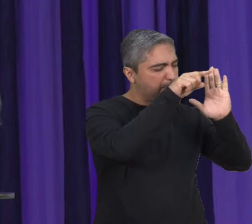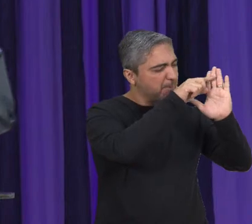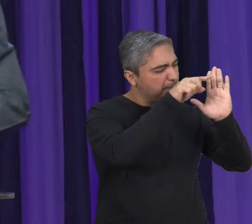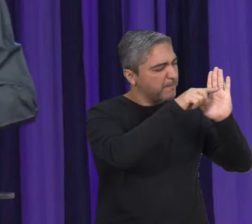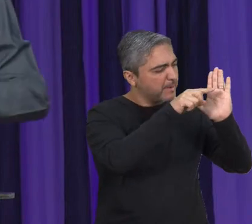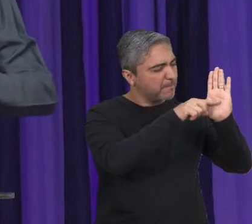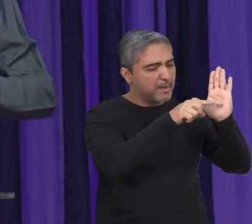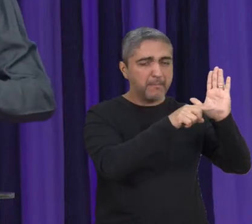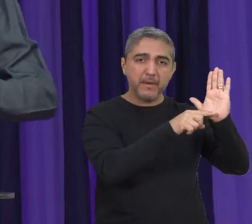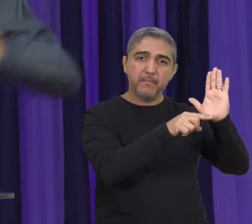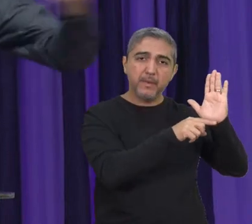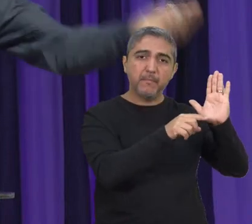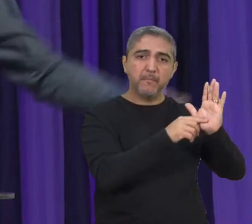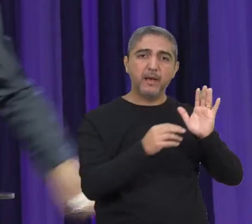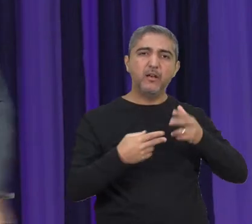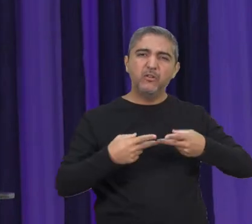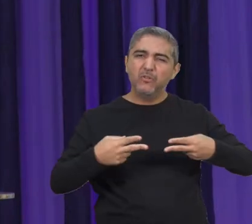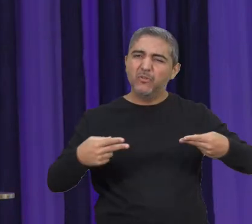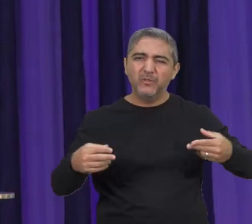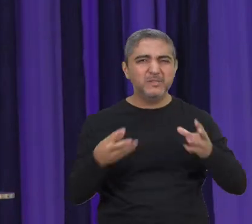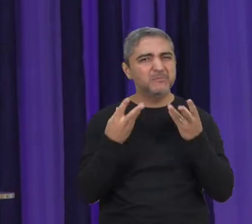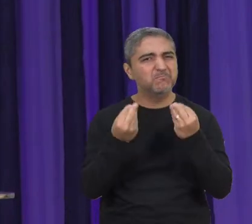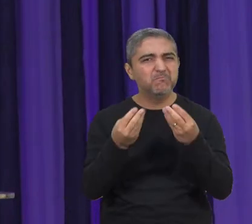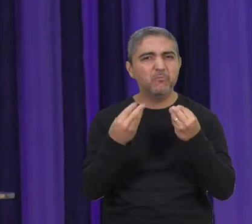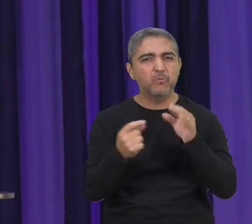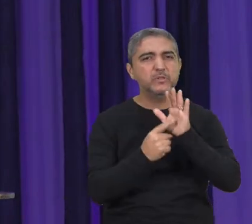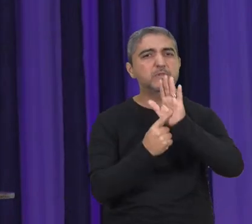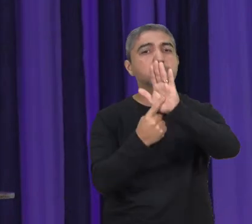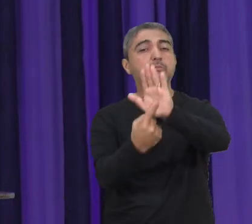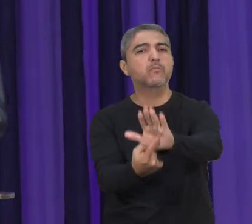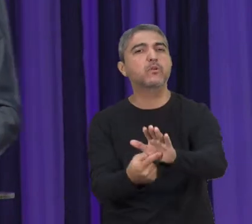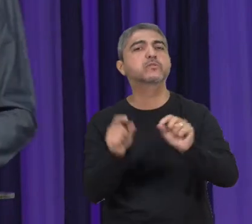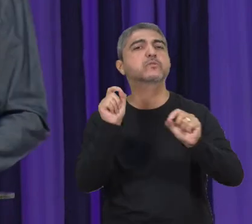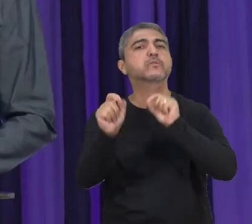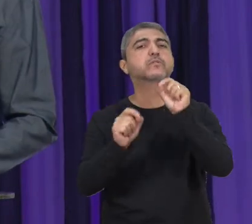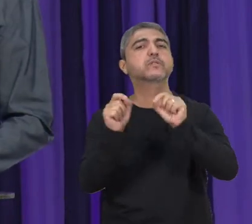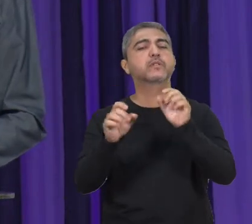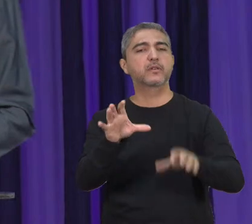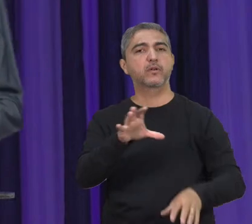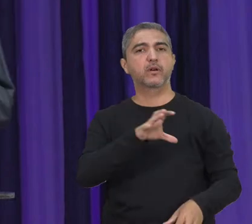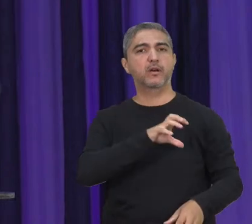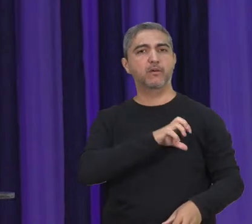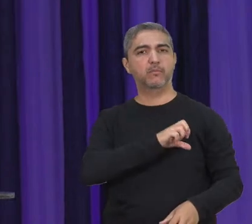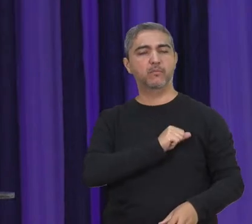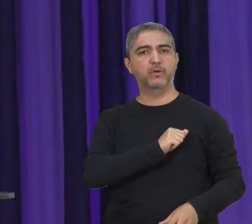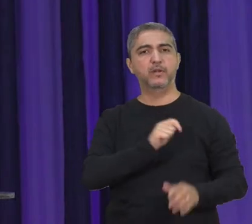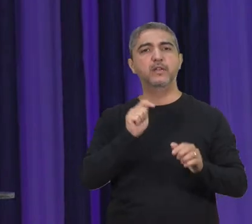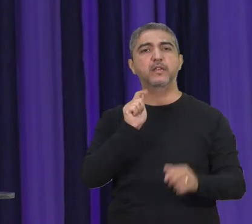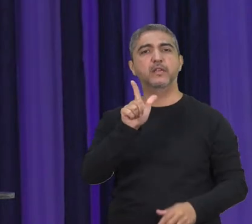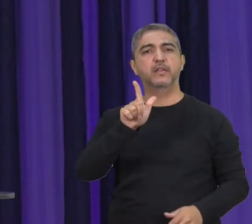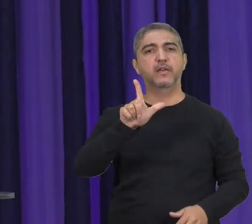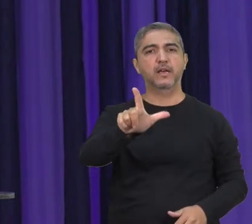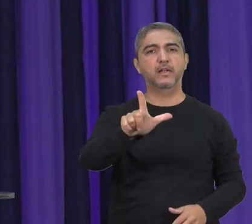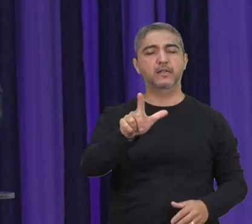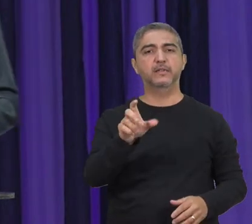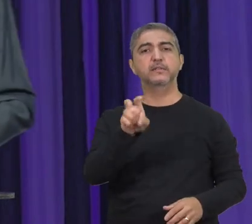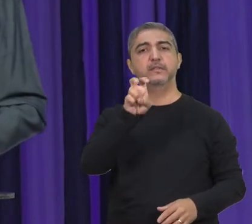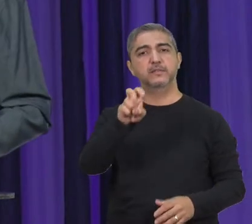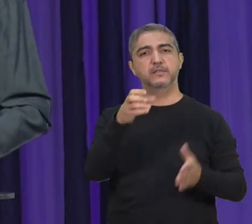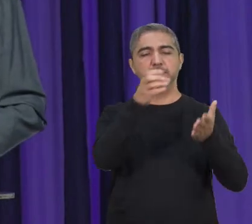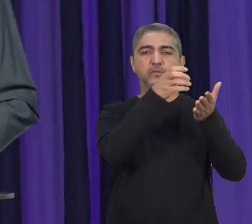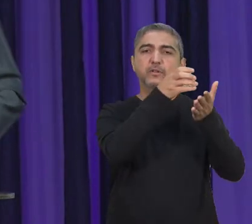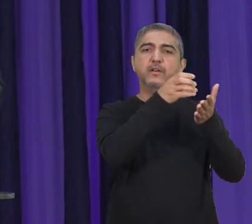engloba muitas expressões de amor. Gálatas 5, 22 e 23, e o